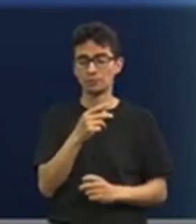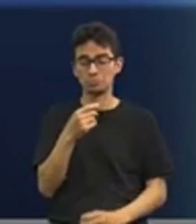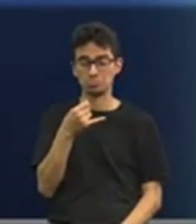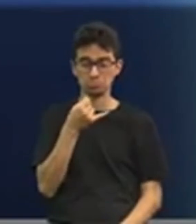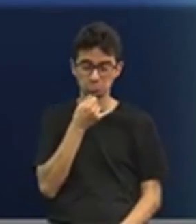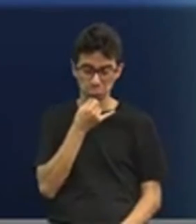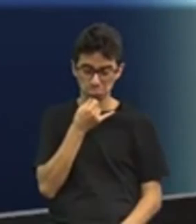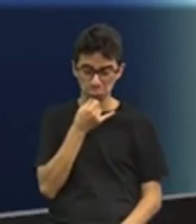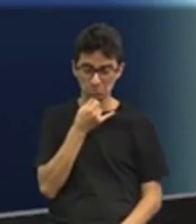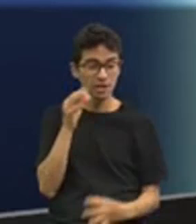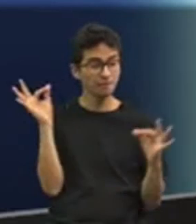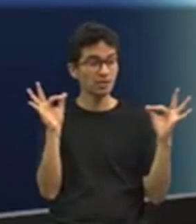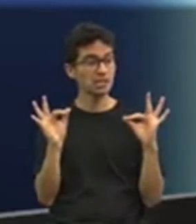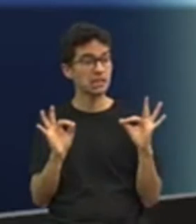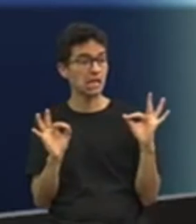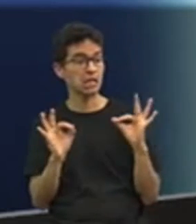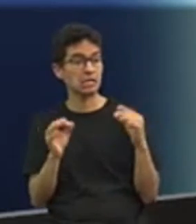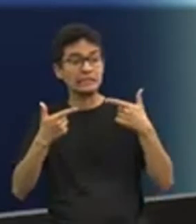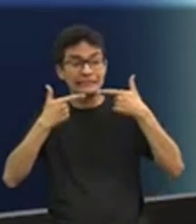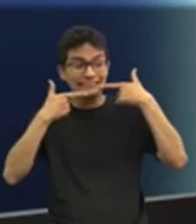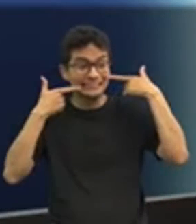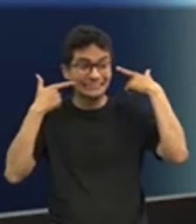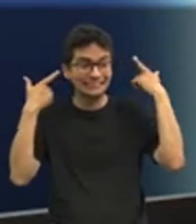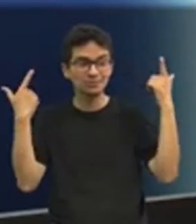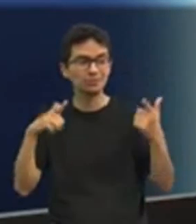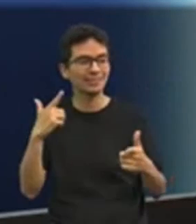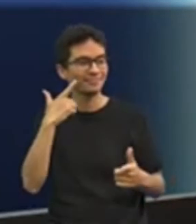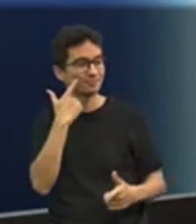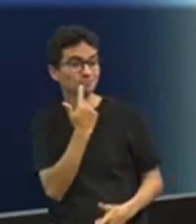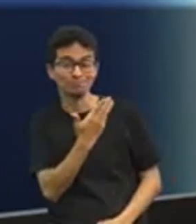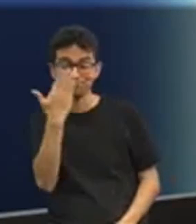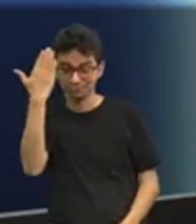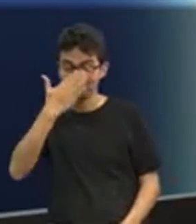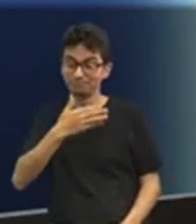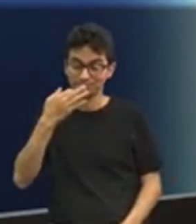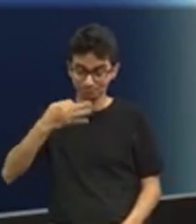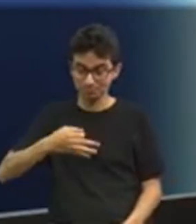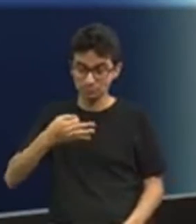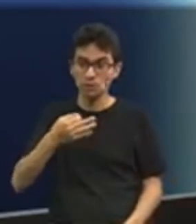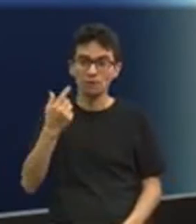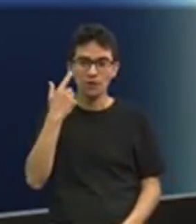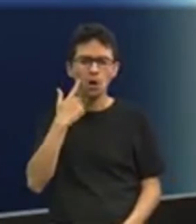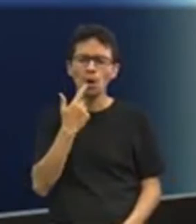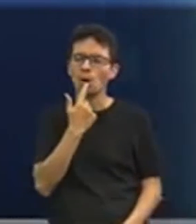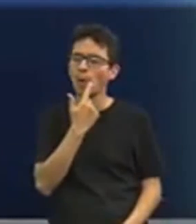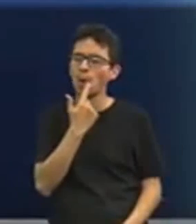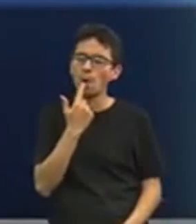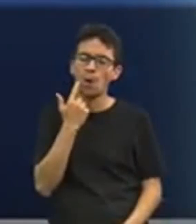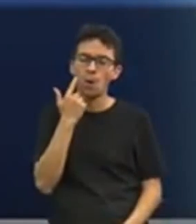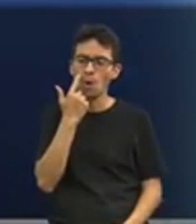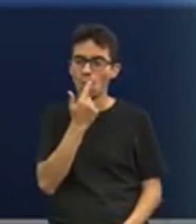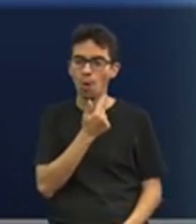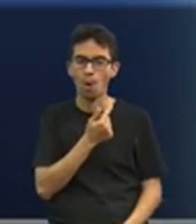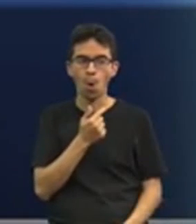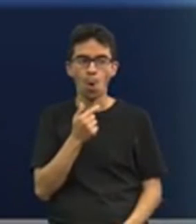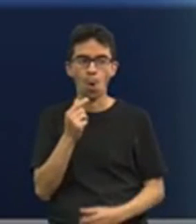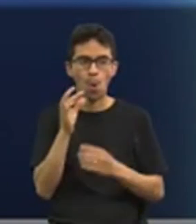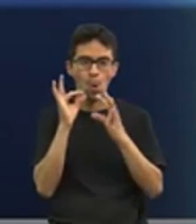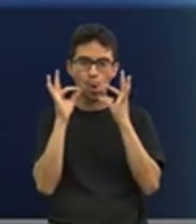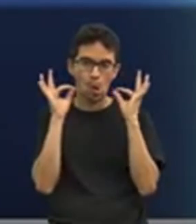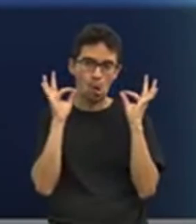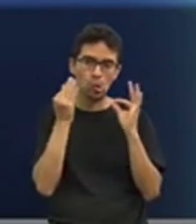infelicidade não ela não parece realmente tá feliz né É bem Evidente olhem os lábios vamos lá para os lábios Olha como os lábios